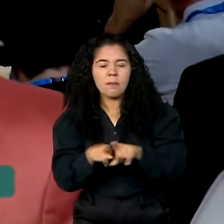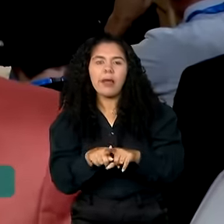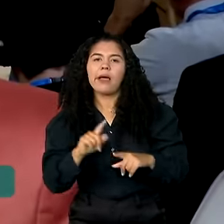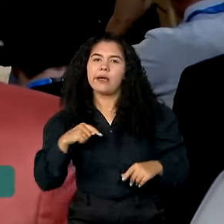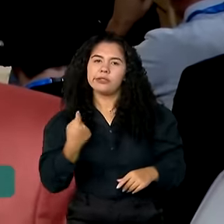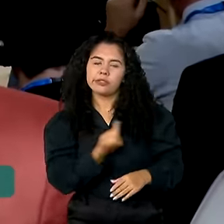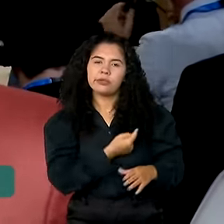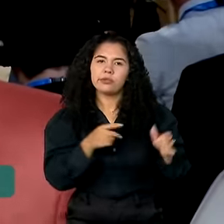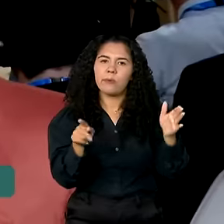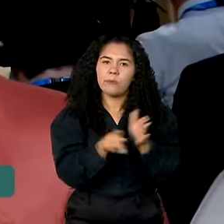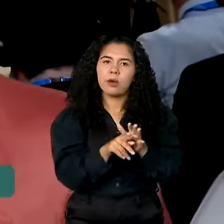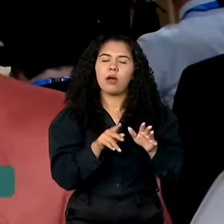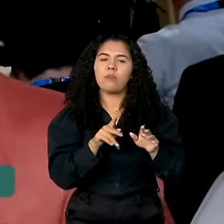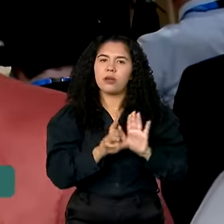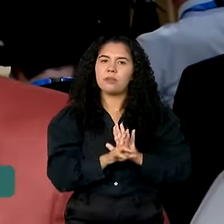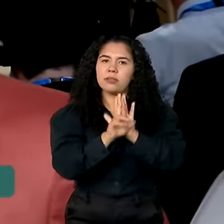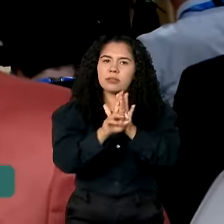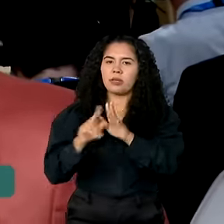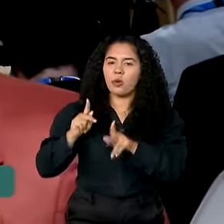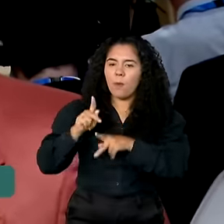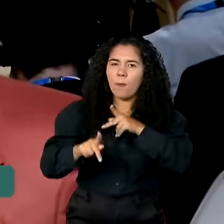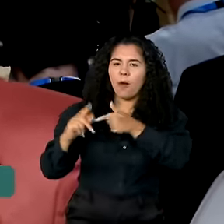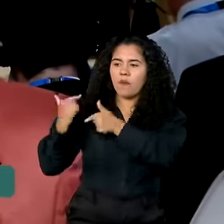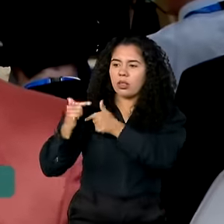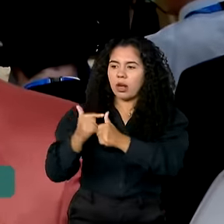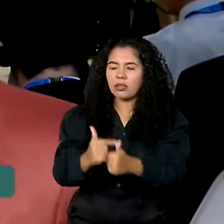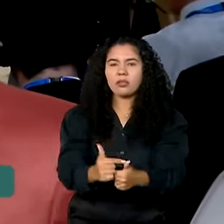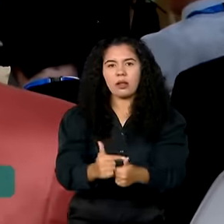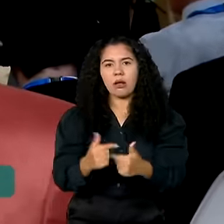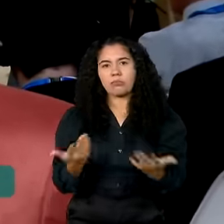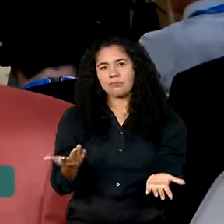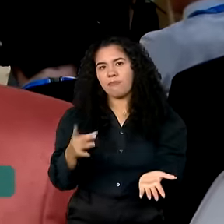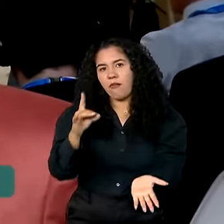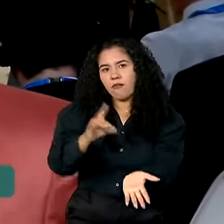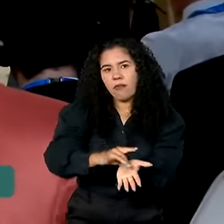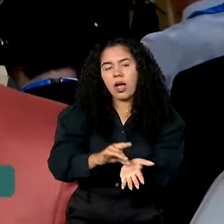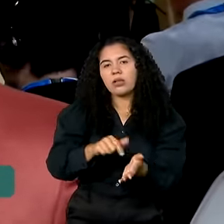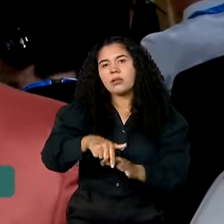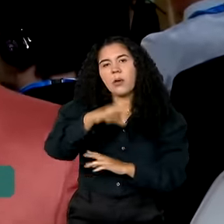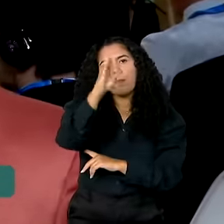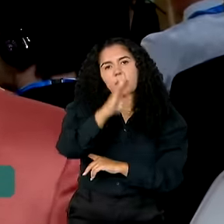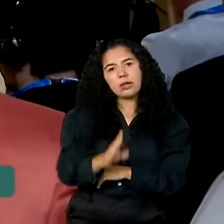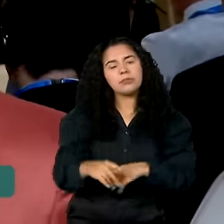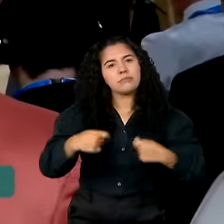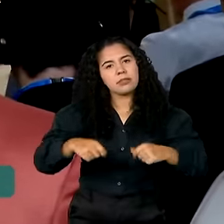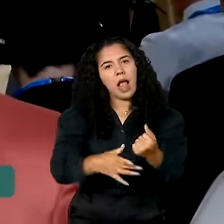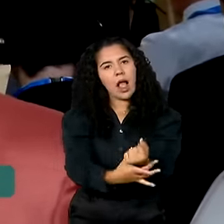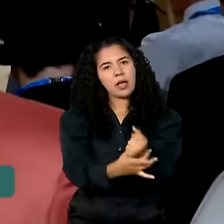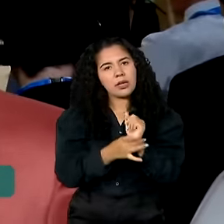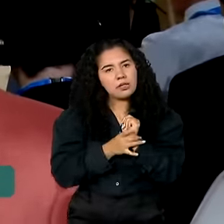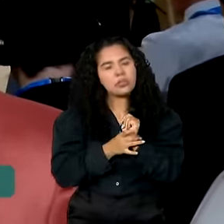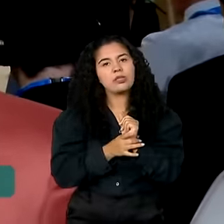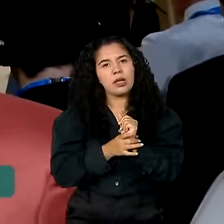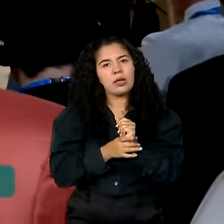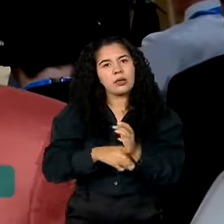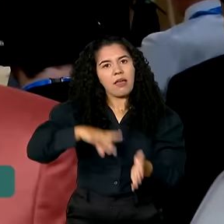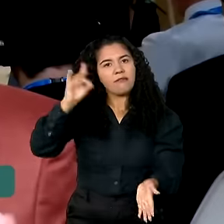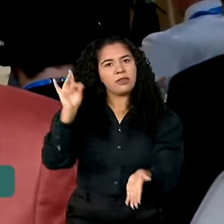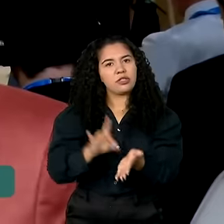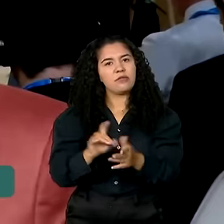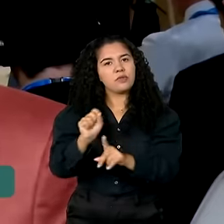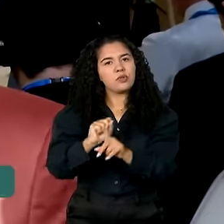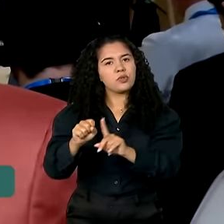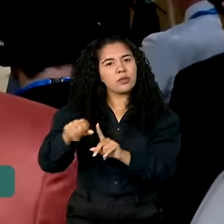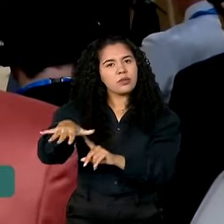comunidades e povos tradicionais, né? Enfim, que, de fato, o Brasil ele possa garantir uma participação social efetiva,